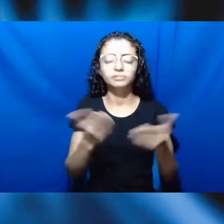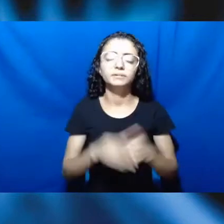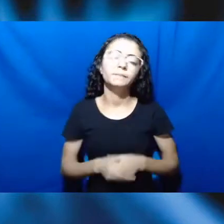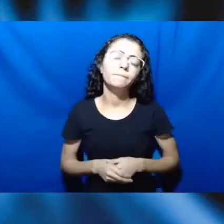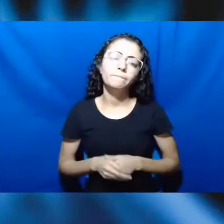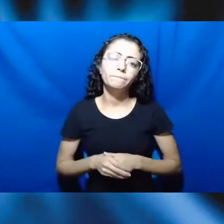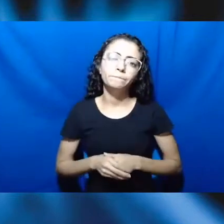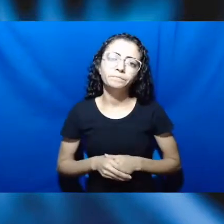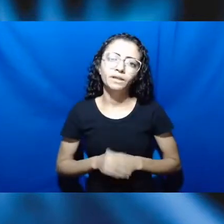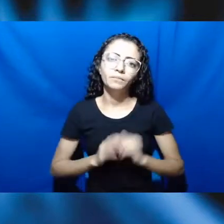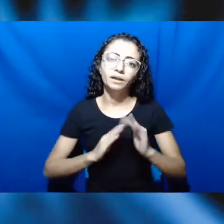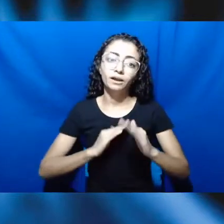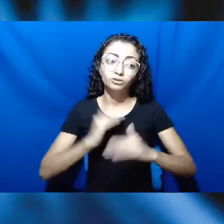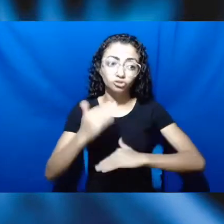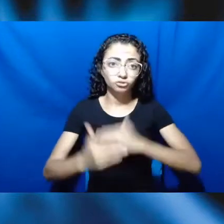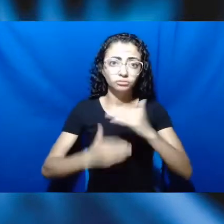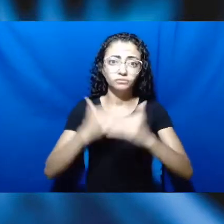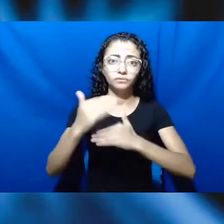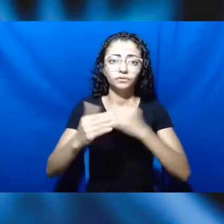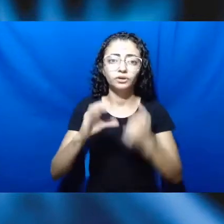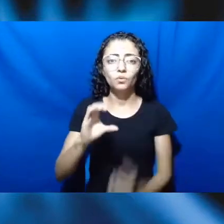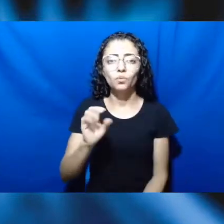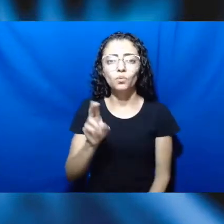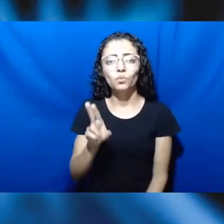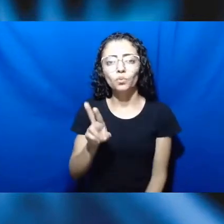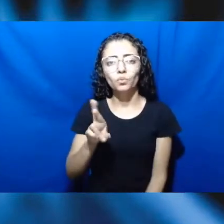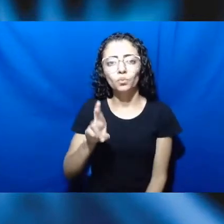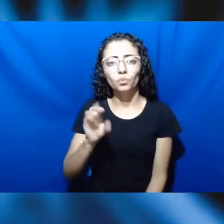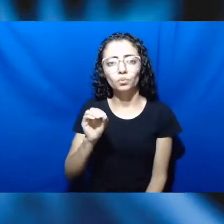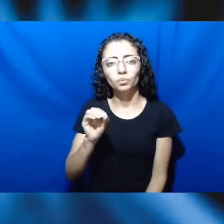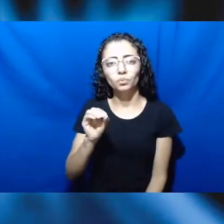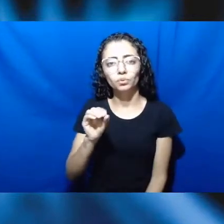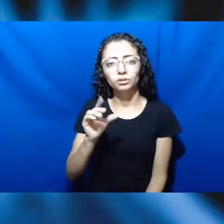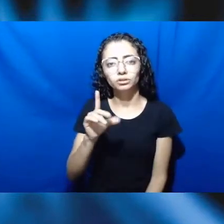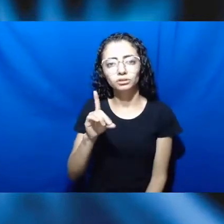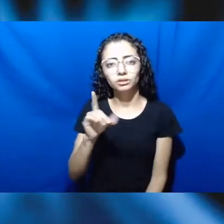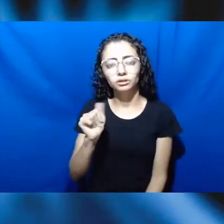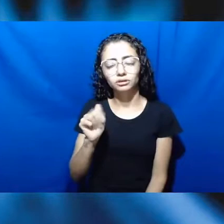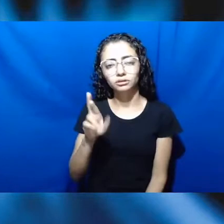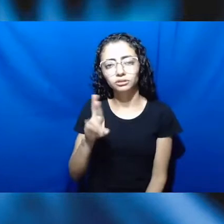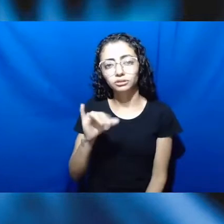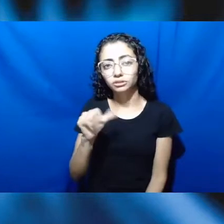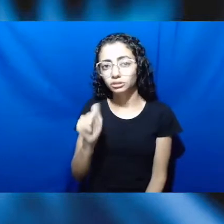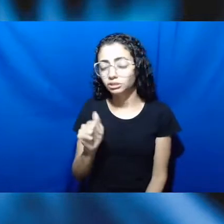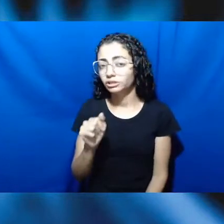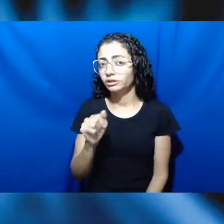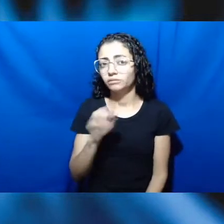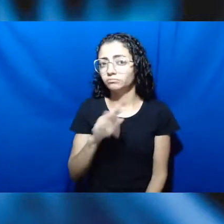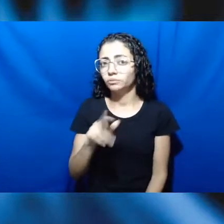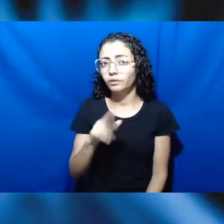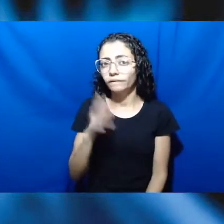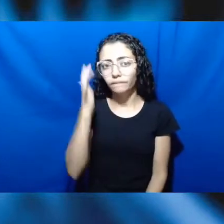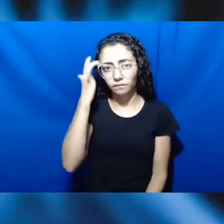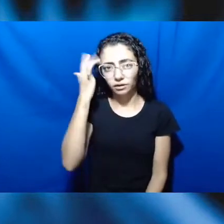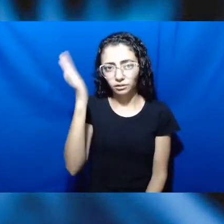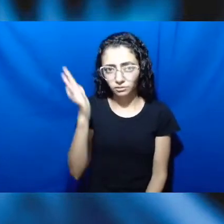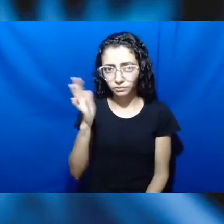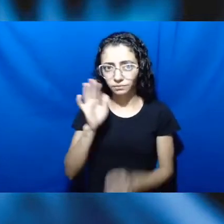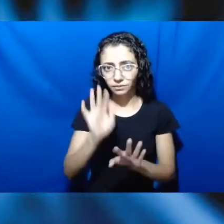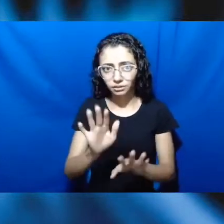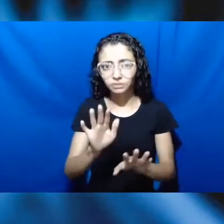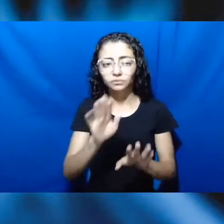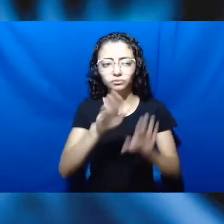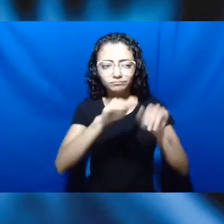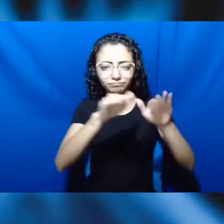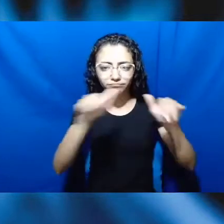curadoria não é uma tarefa fácil, mas quando a coisa se realiza, ela